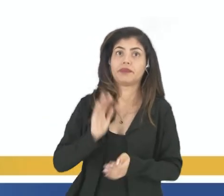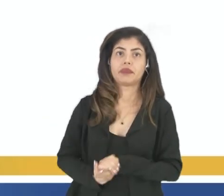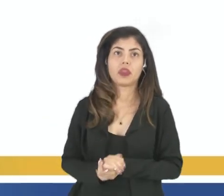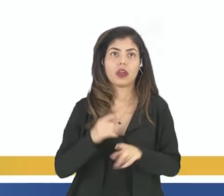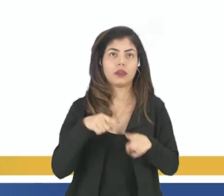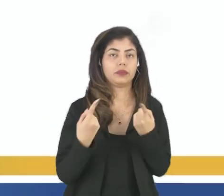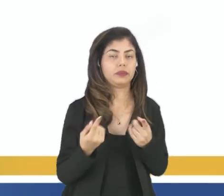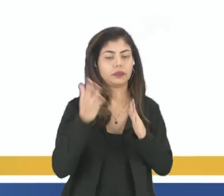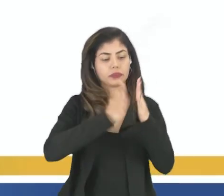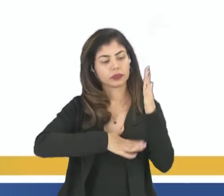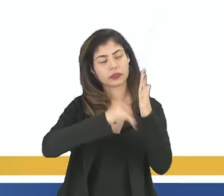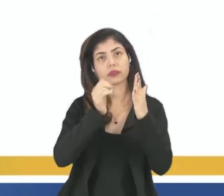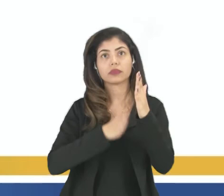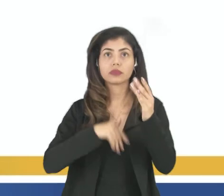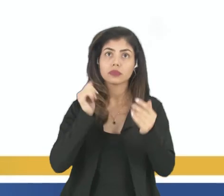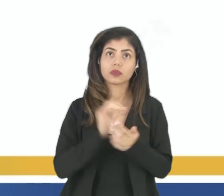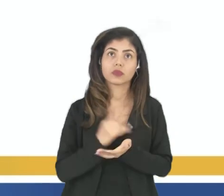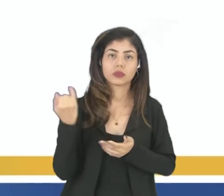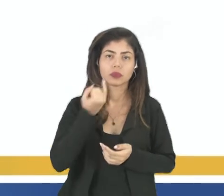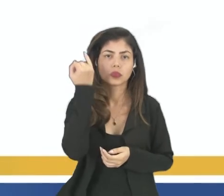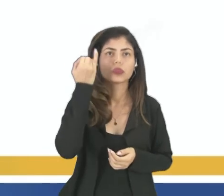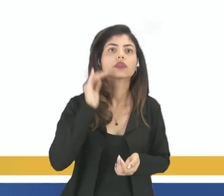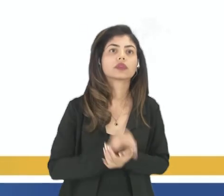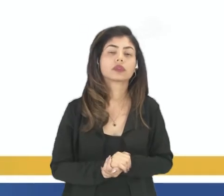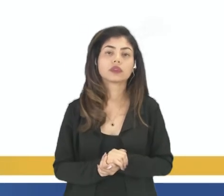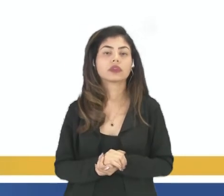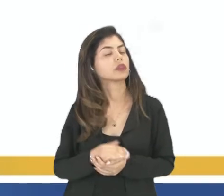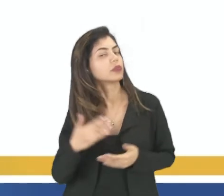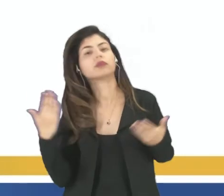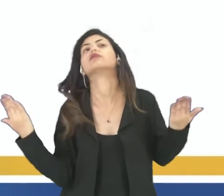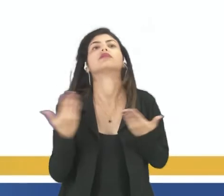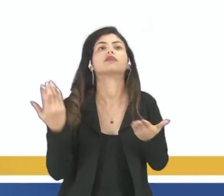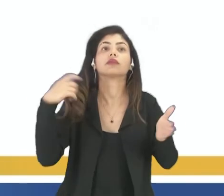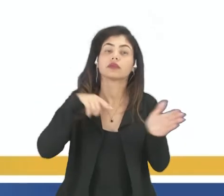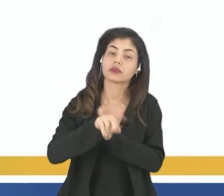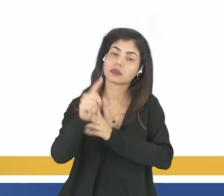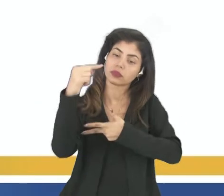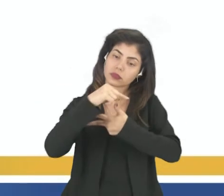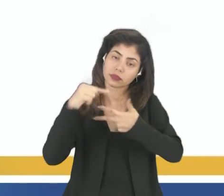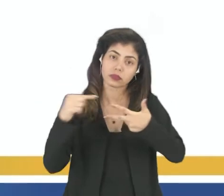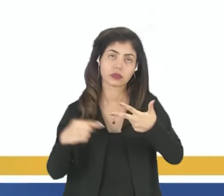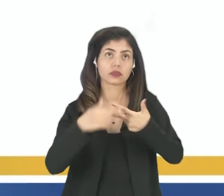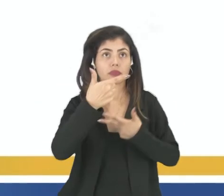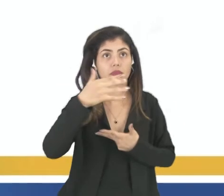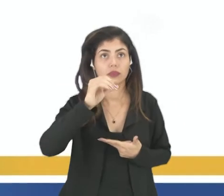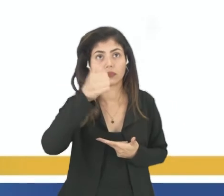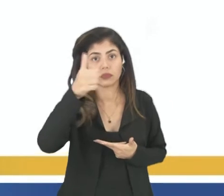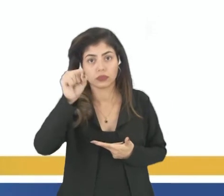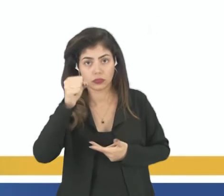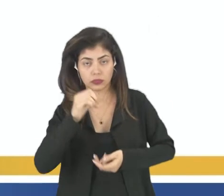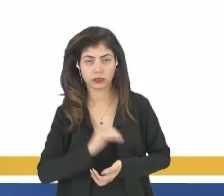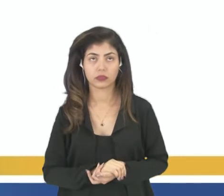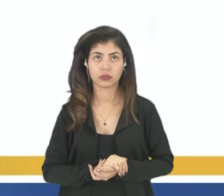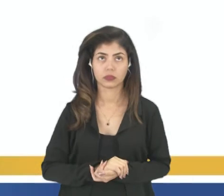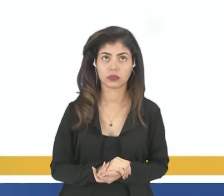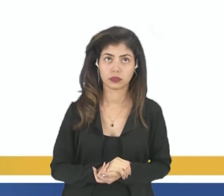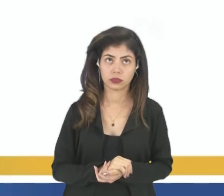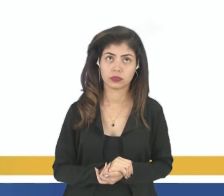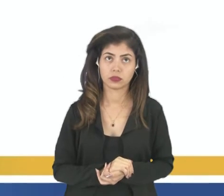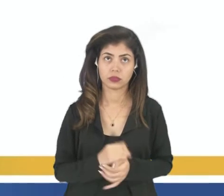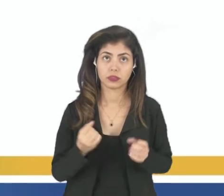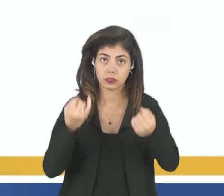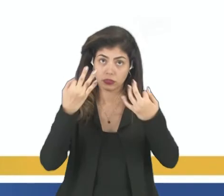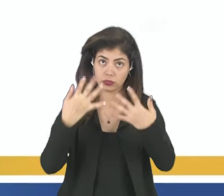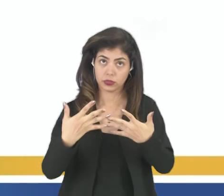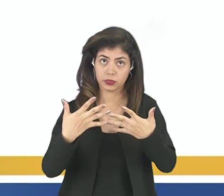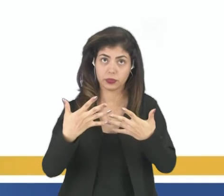obra de arte aí de um cartunista super crítico social. E tem a questão do Enem, que foi do Enem de 2018, que tá